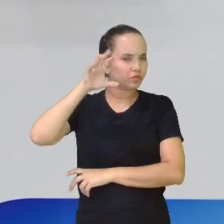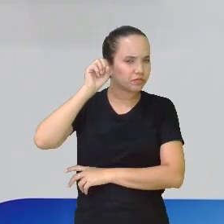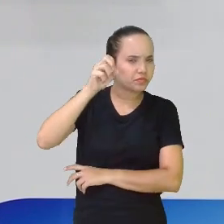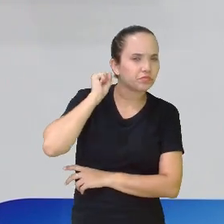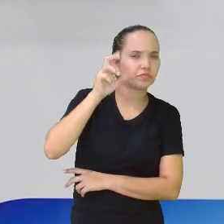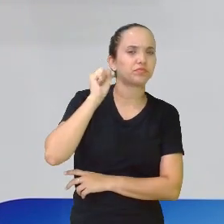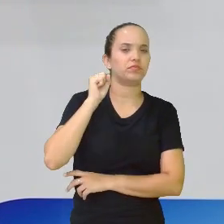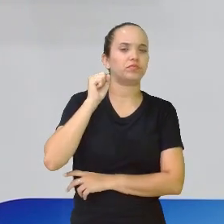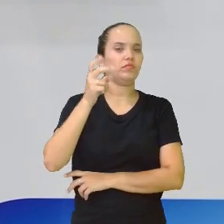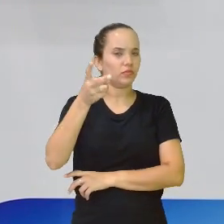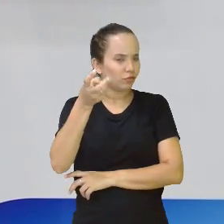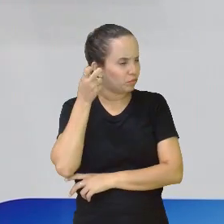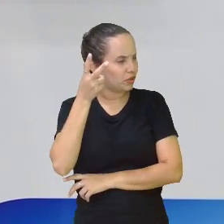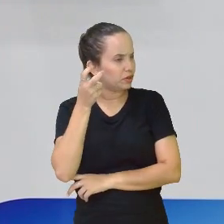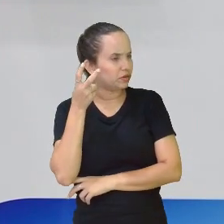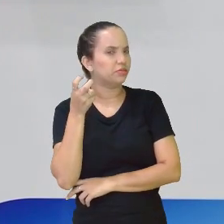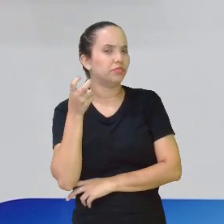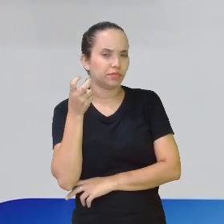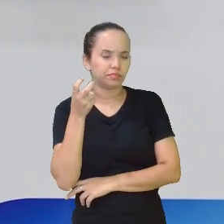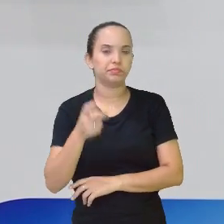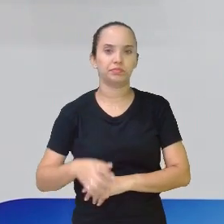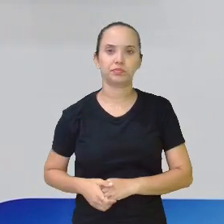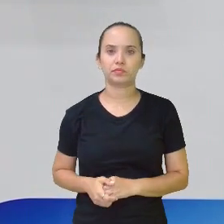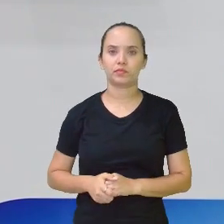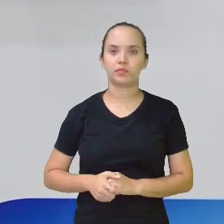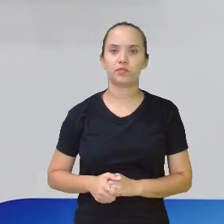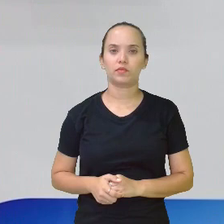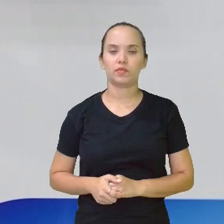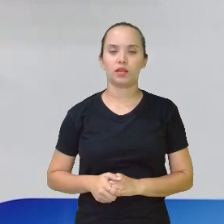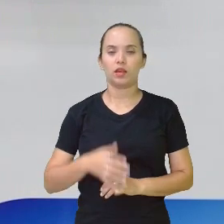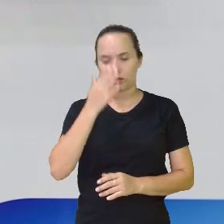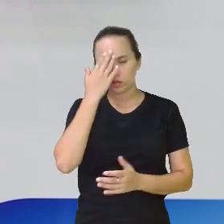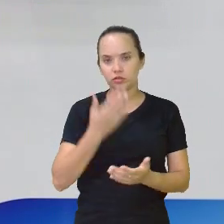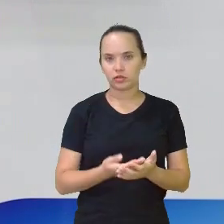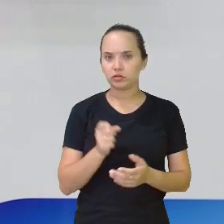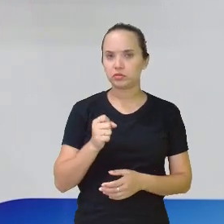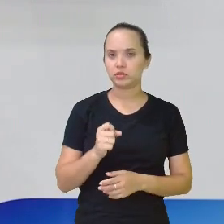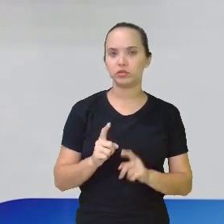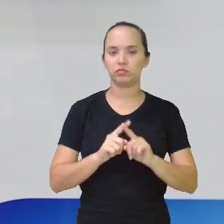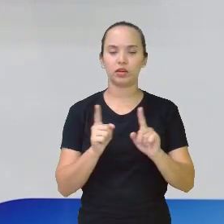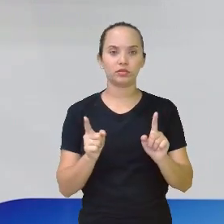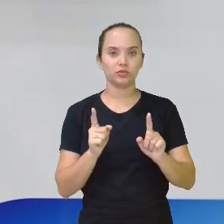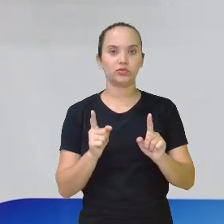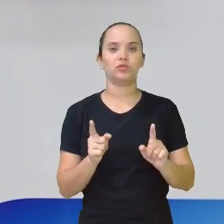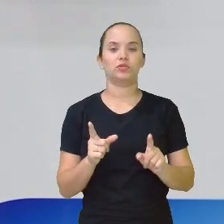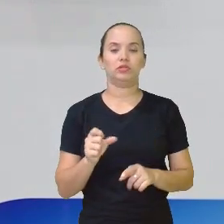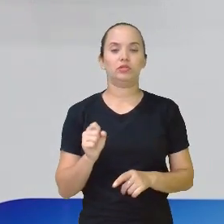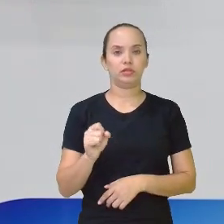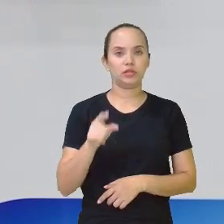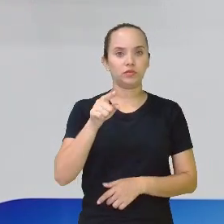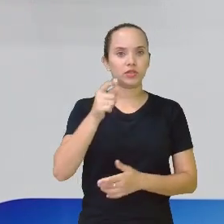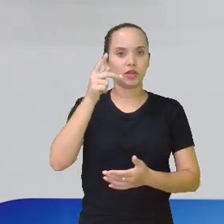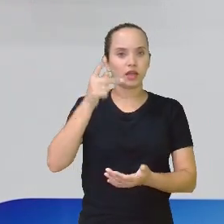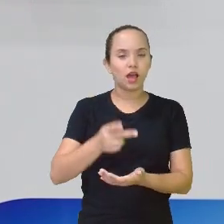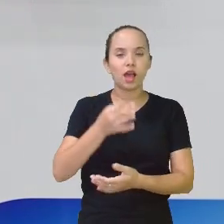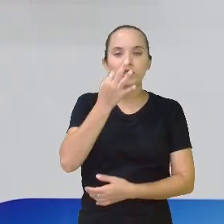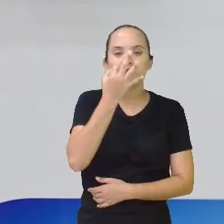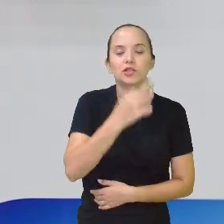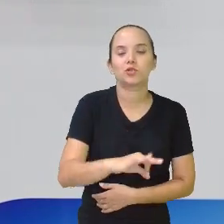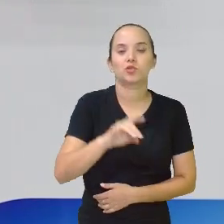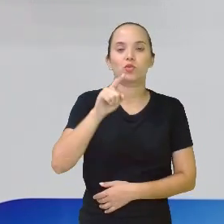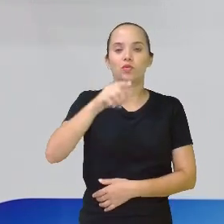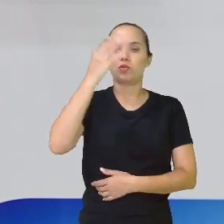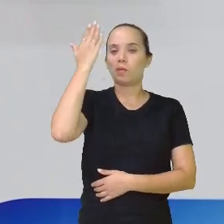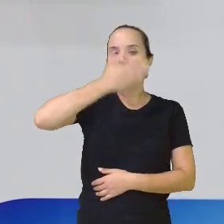gritou. Daqui eu ouvi alguém gritando. Nem que seja na mente. Mas se acertou, é prova de